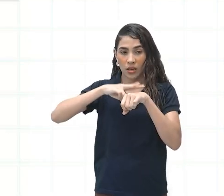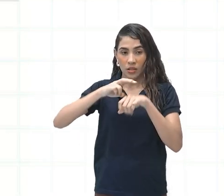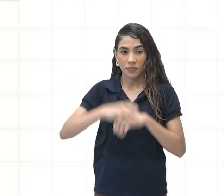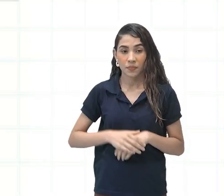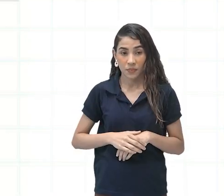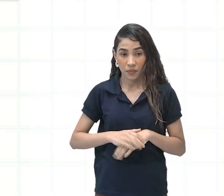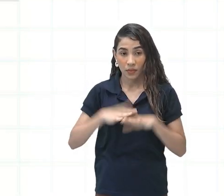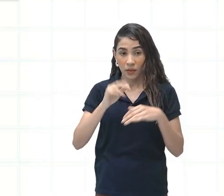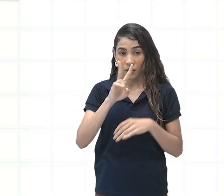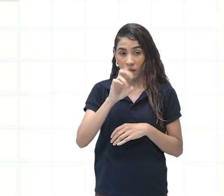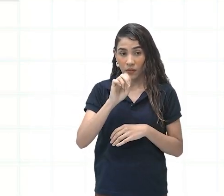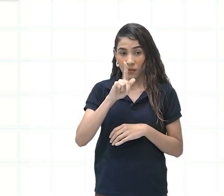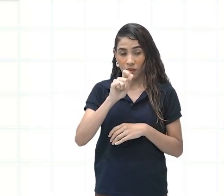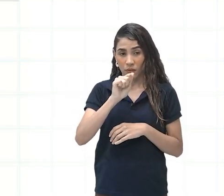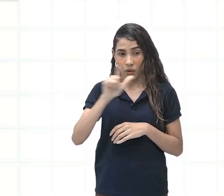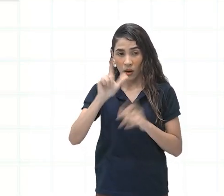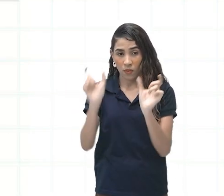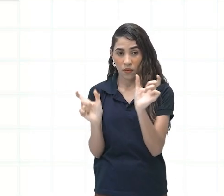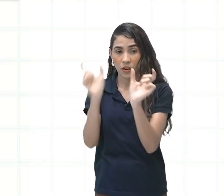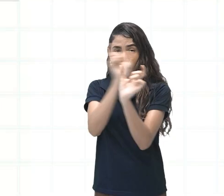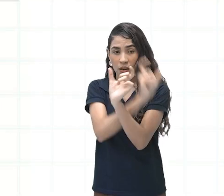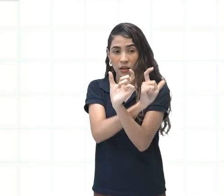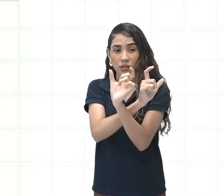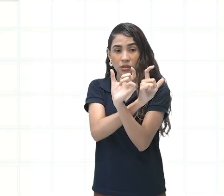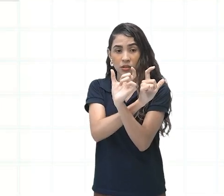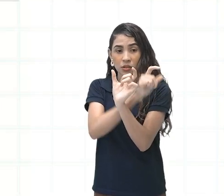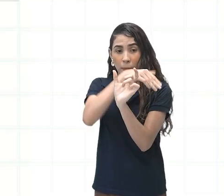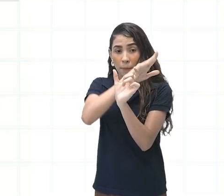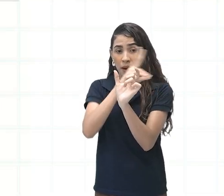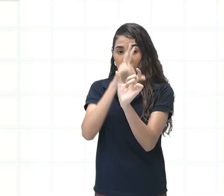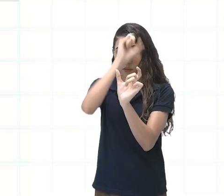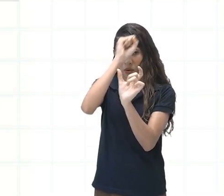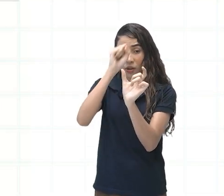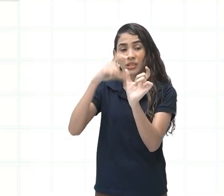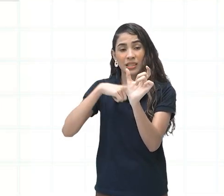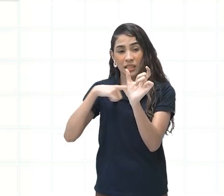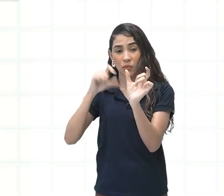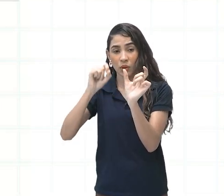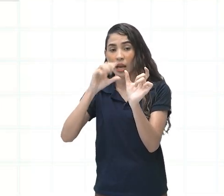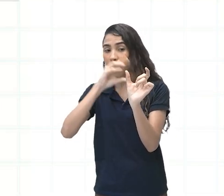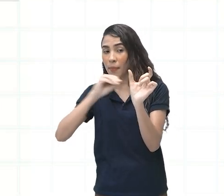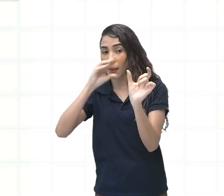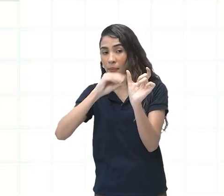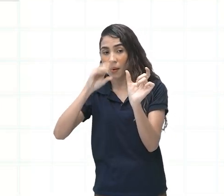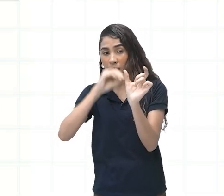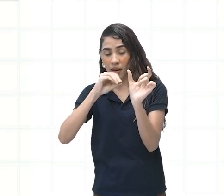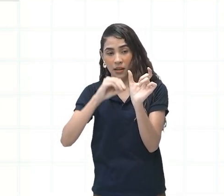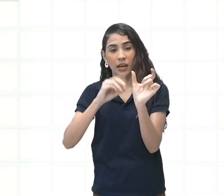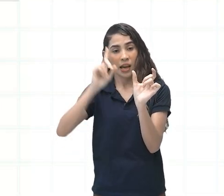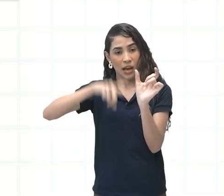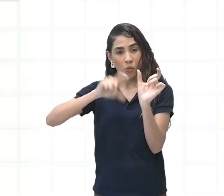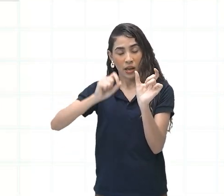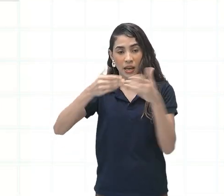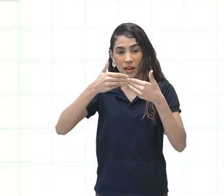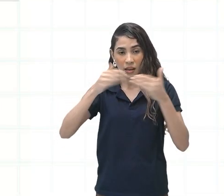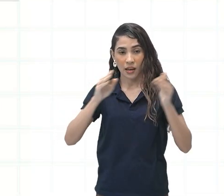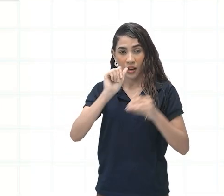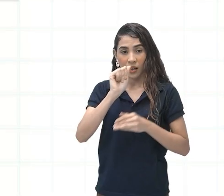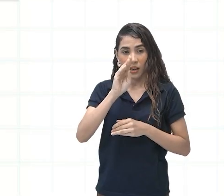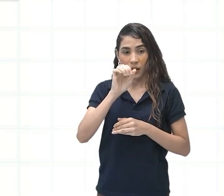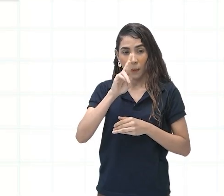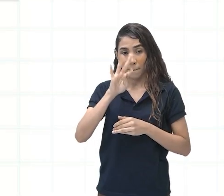a vogal que está antes da sílaba tônica teria, então, uma pronúncia que tende a uma pronúncia aberta, tá